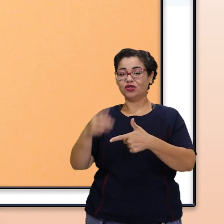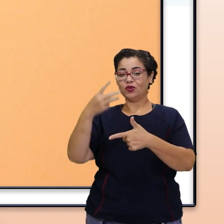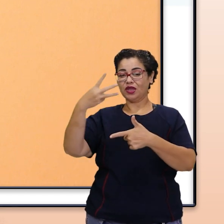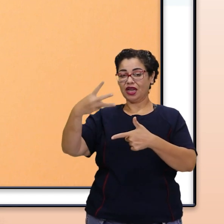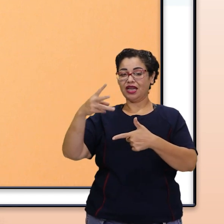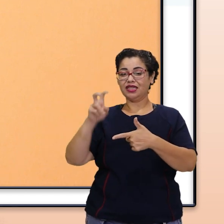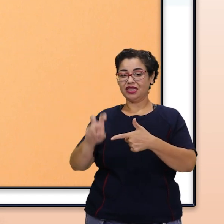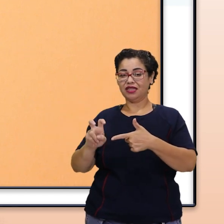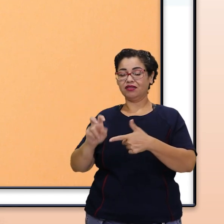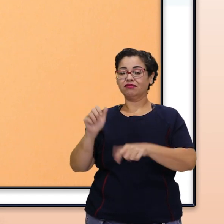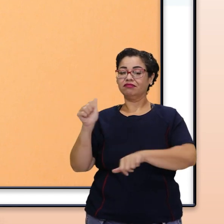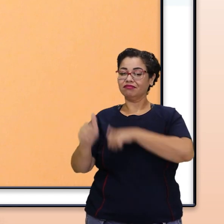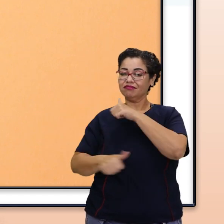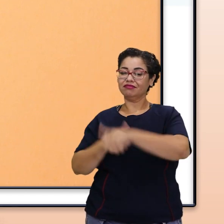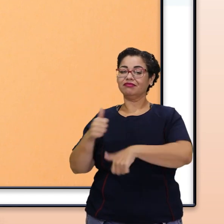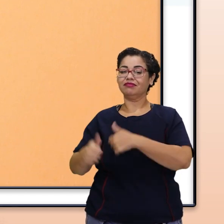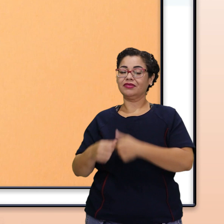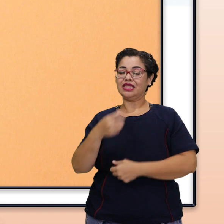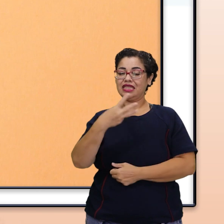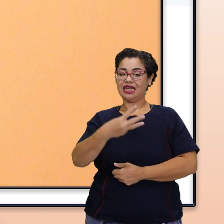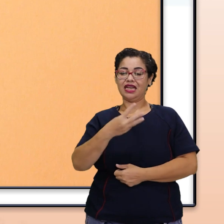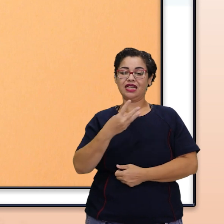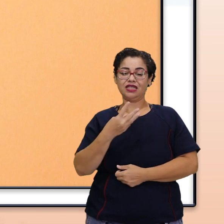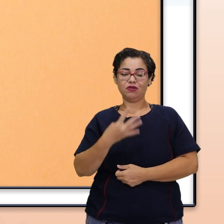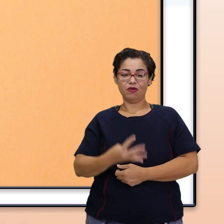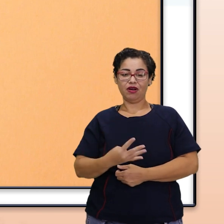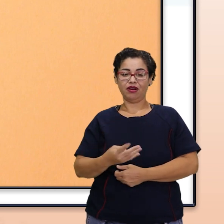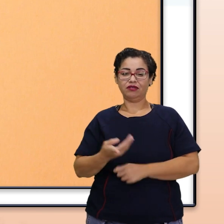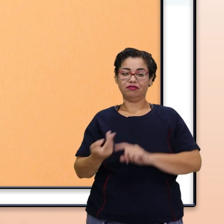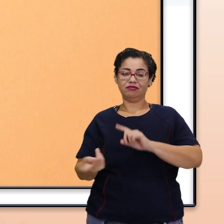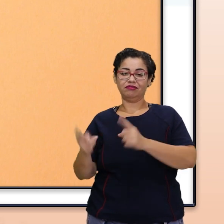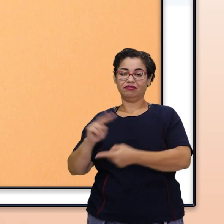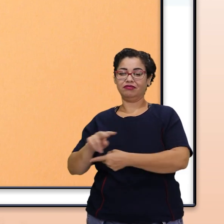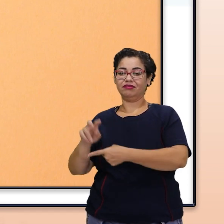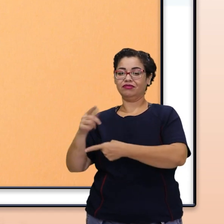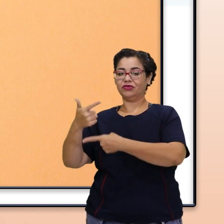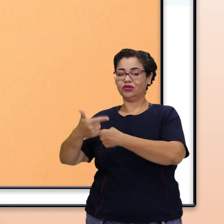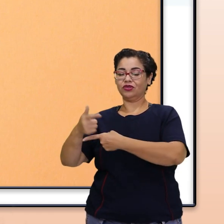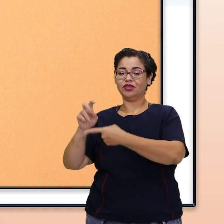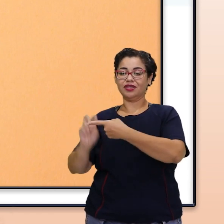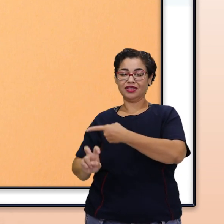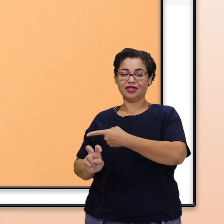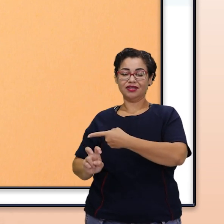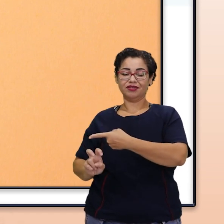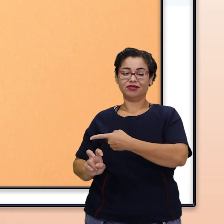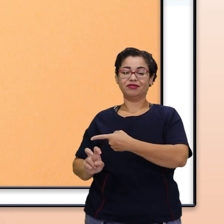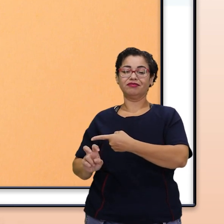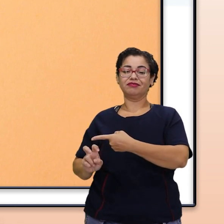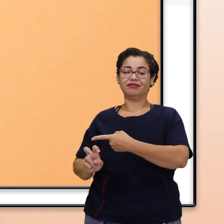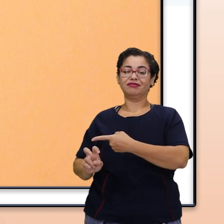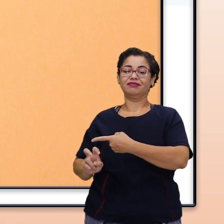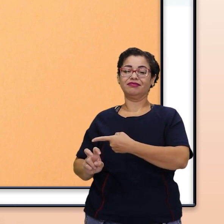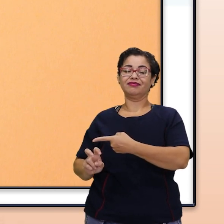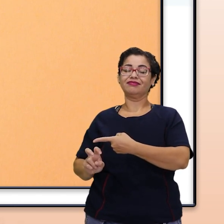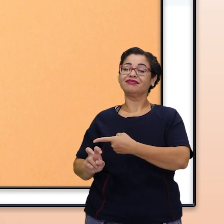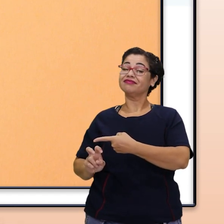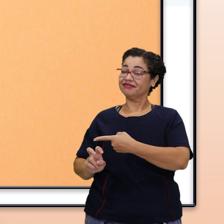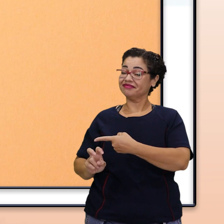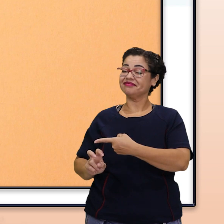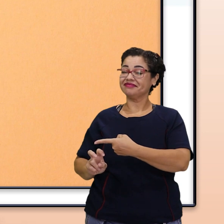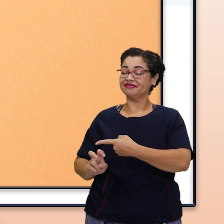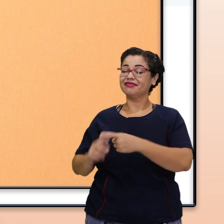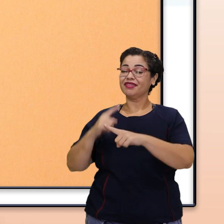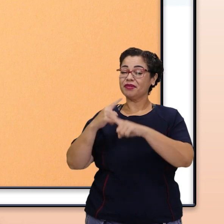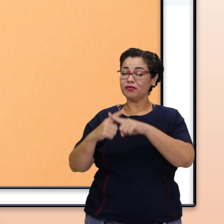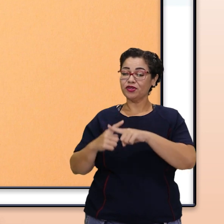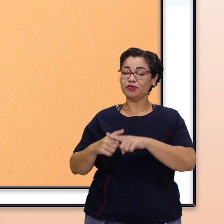dividido por 3/5. Vamos repetir a fração 3/4 e inverter a fração 2/5, que ficará